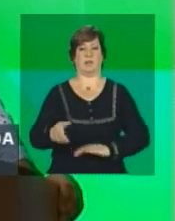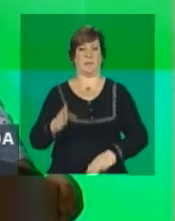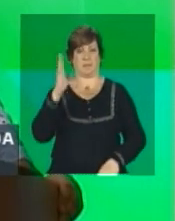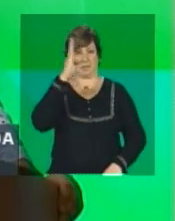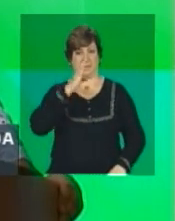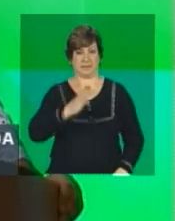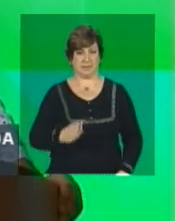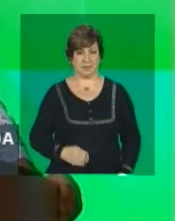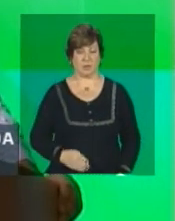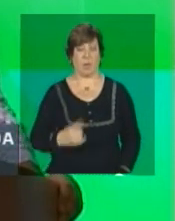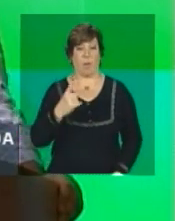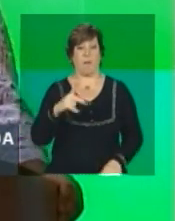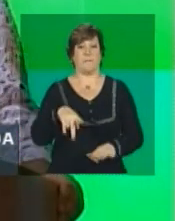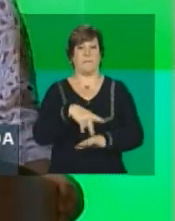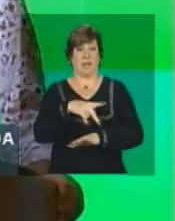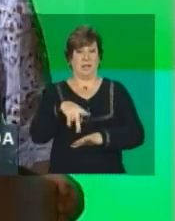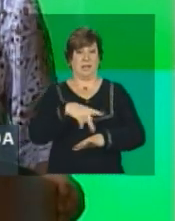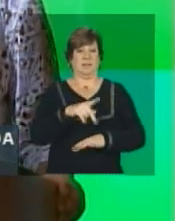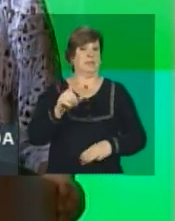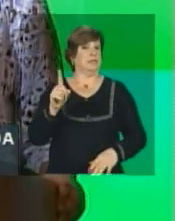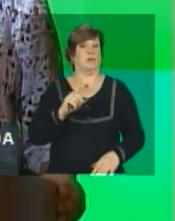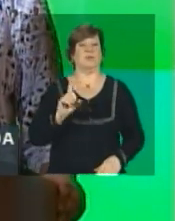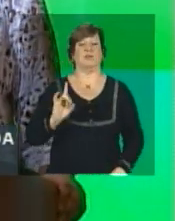um país não só